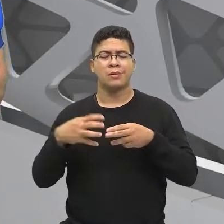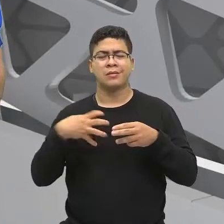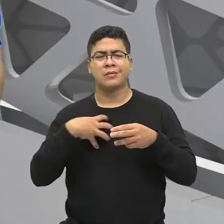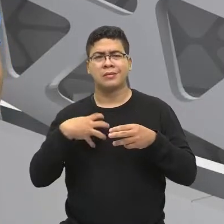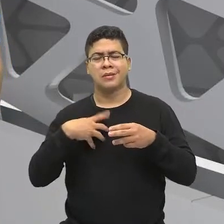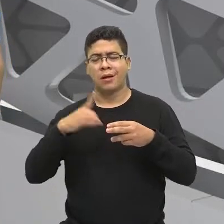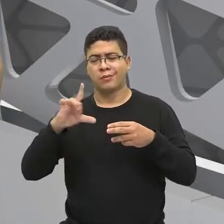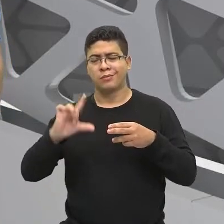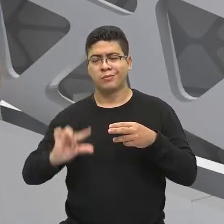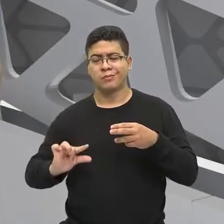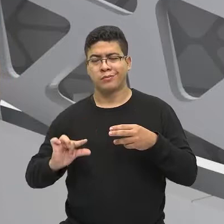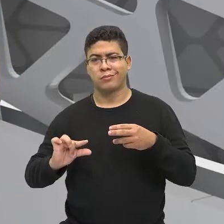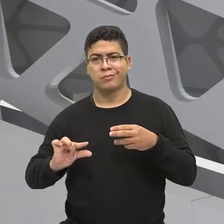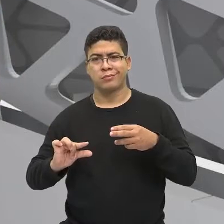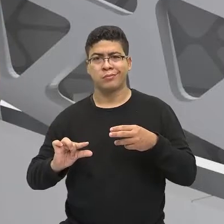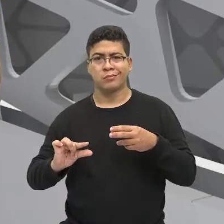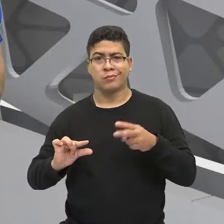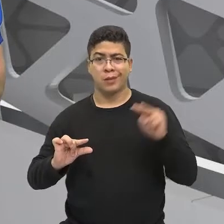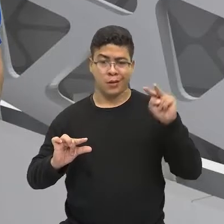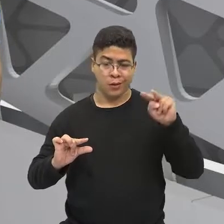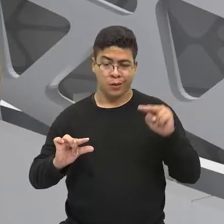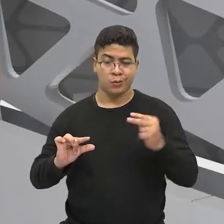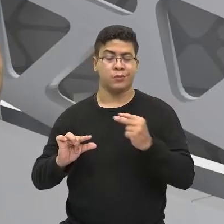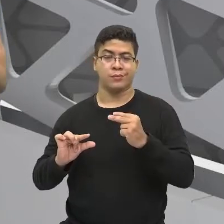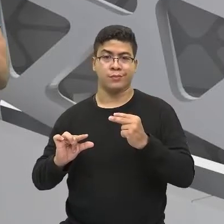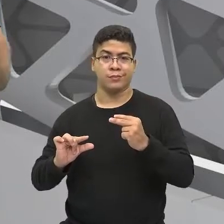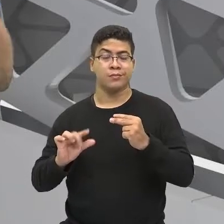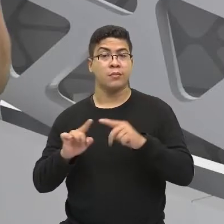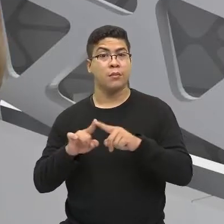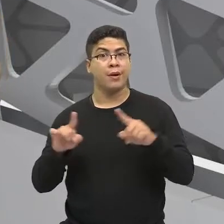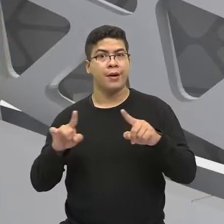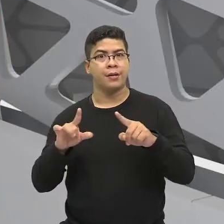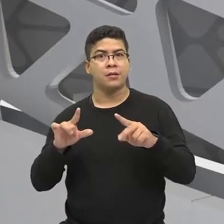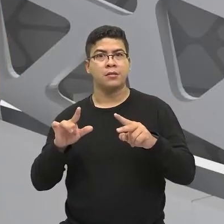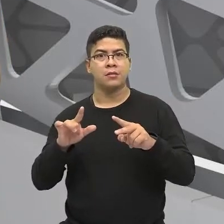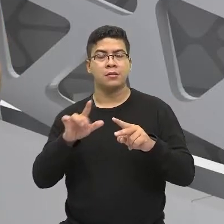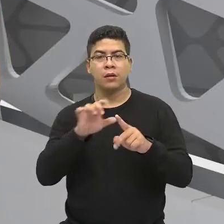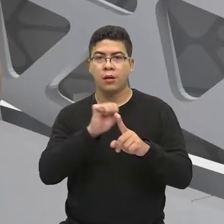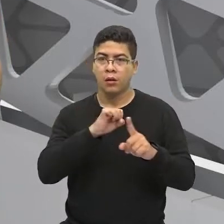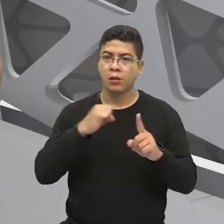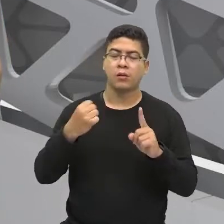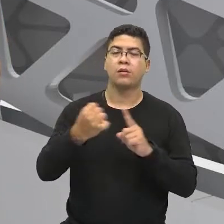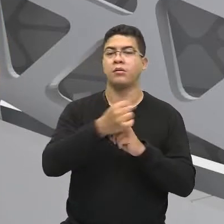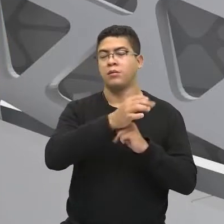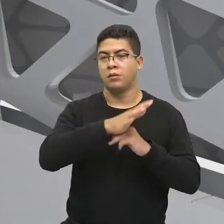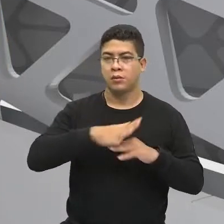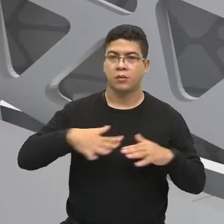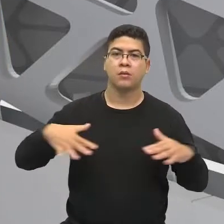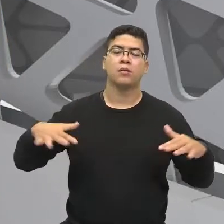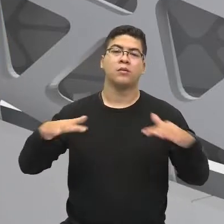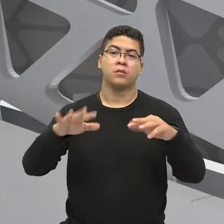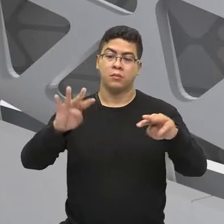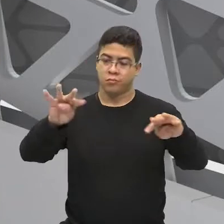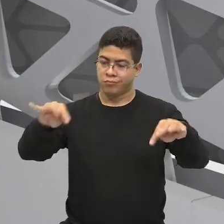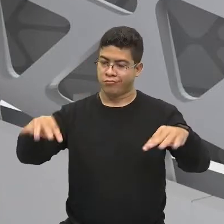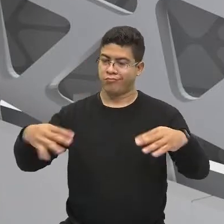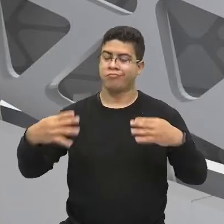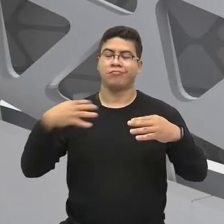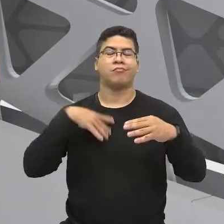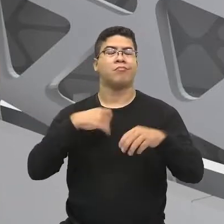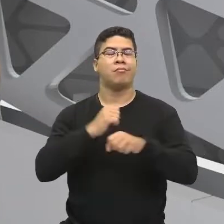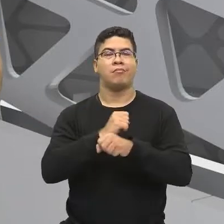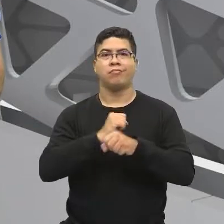se considera menor, um ponto de vista dele, mas para o público, para a sociedade, ele foi um